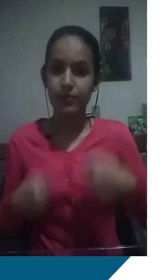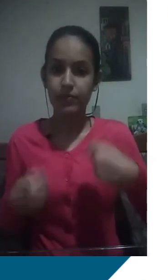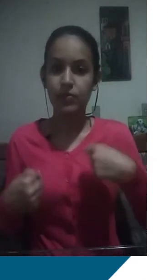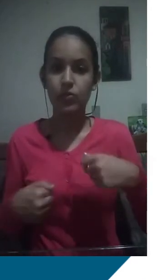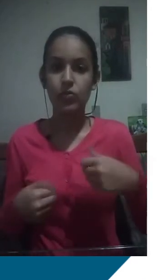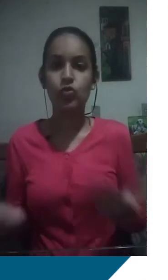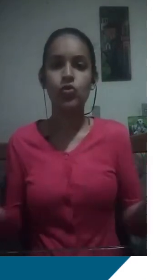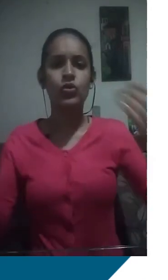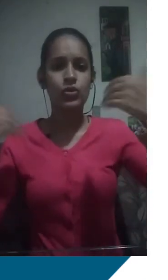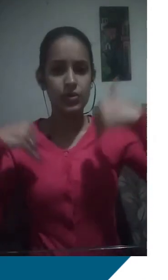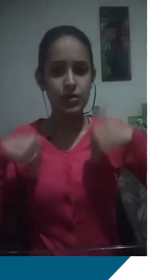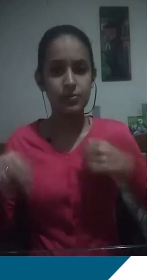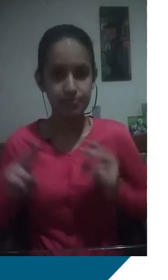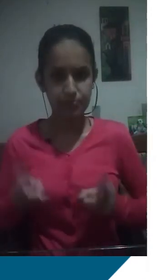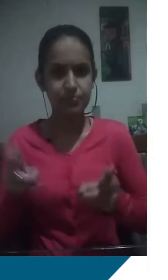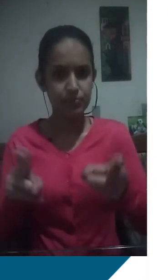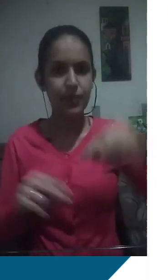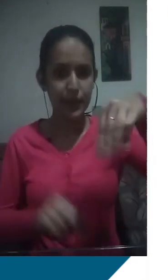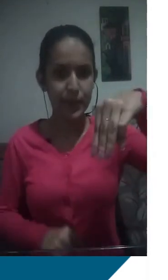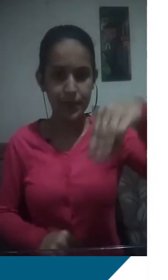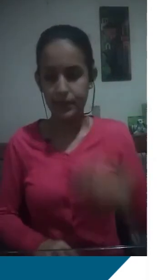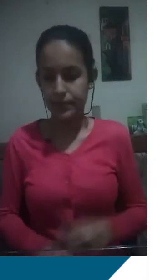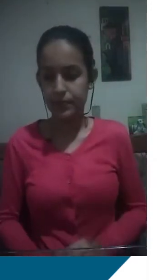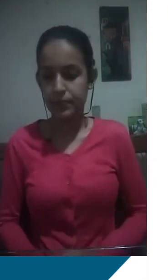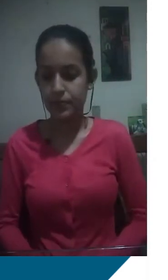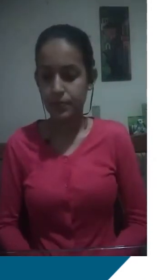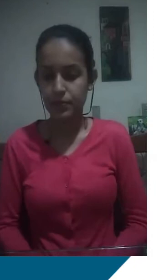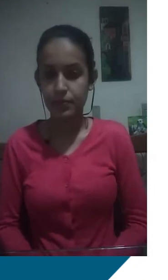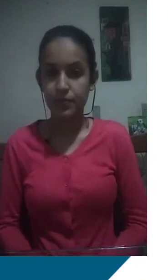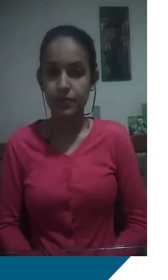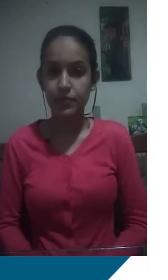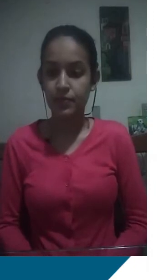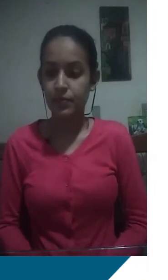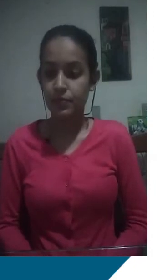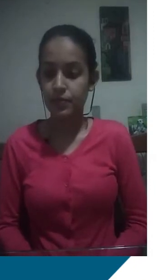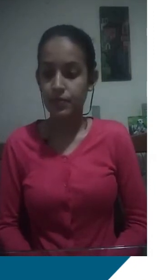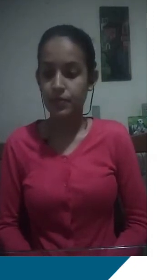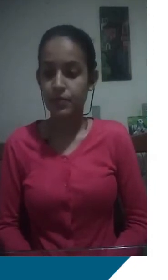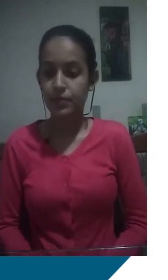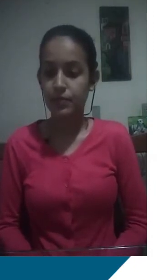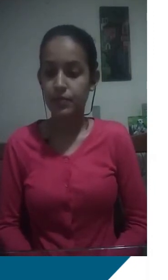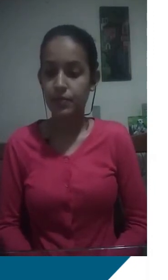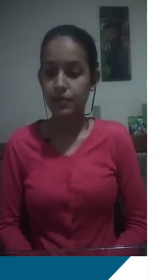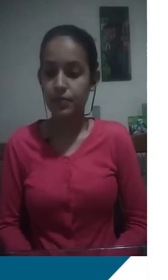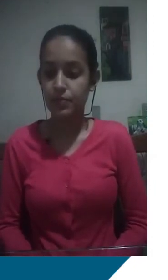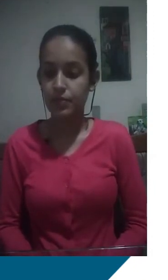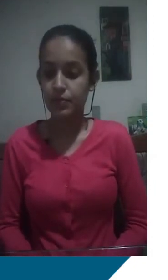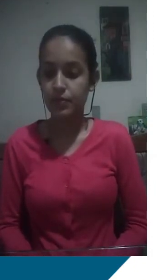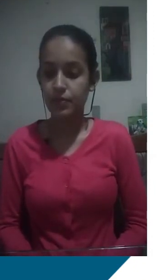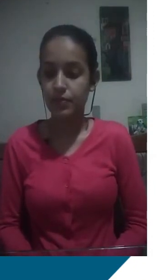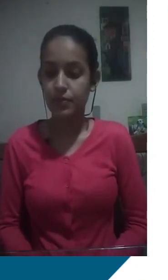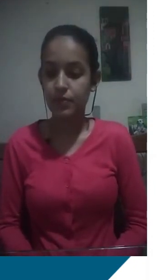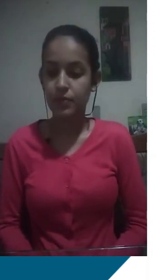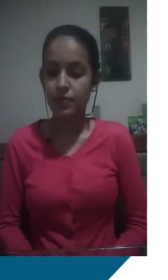Eu vou usando a variação de temperatura em graus Celsius, eu vou ter essa relação aqui, né, entre as unidades. Né? Eu vou ter metro igual a